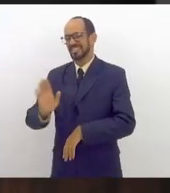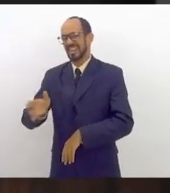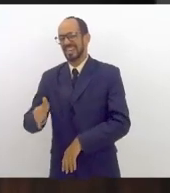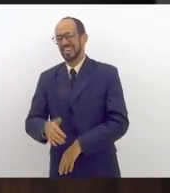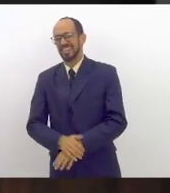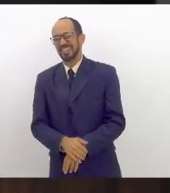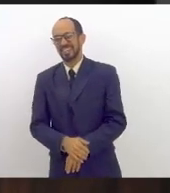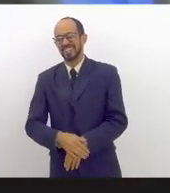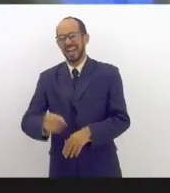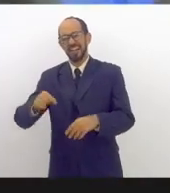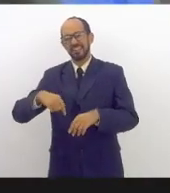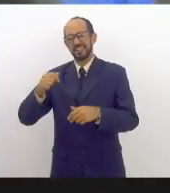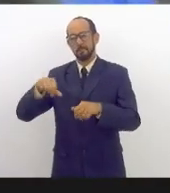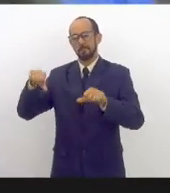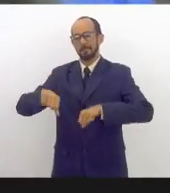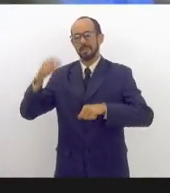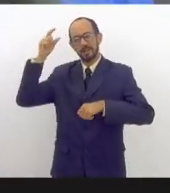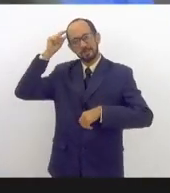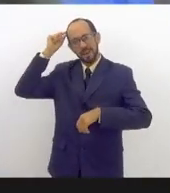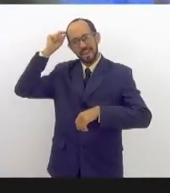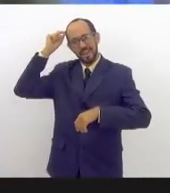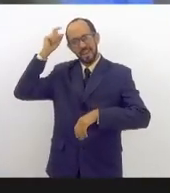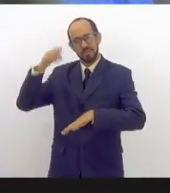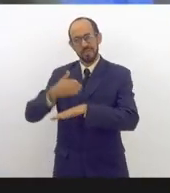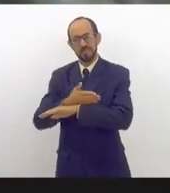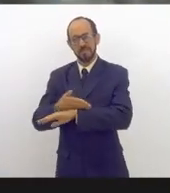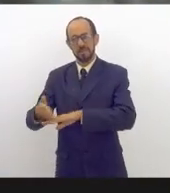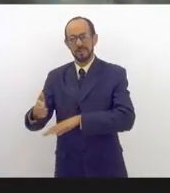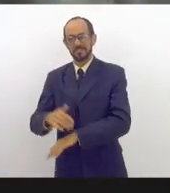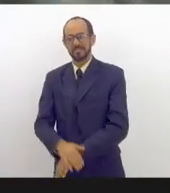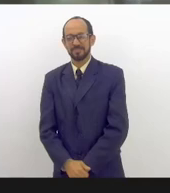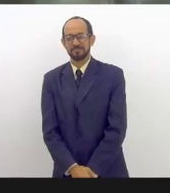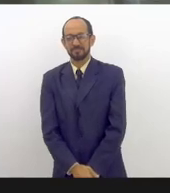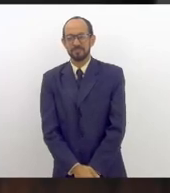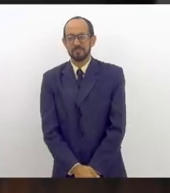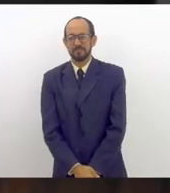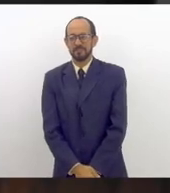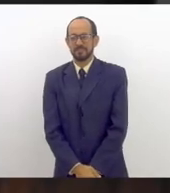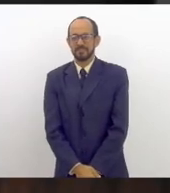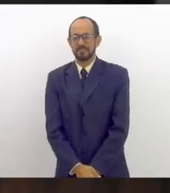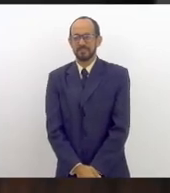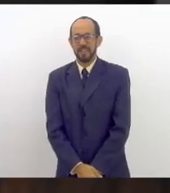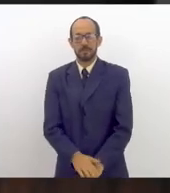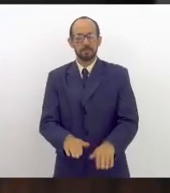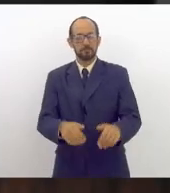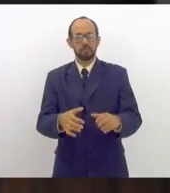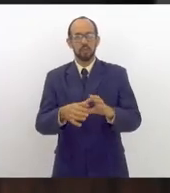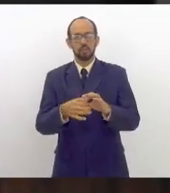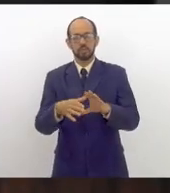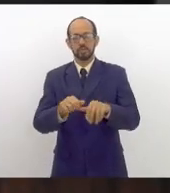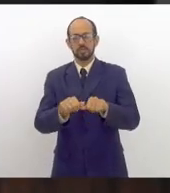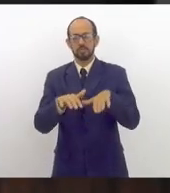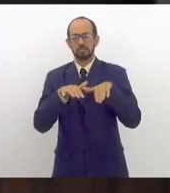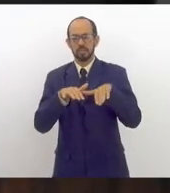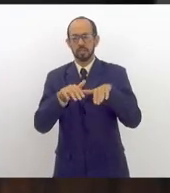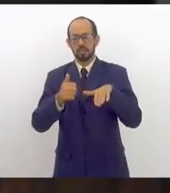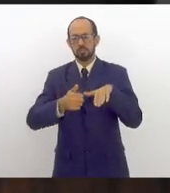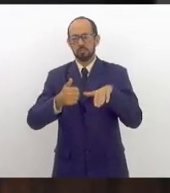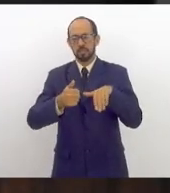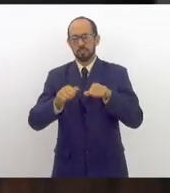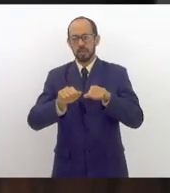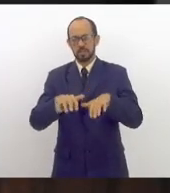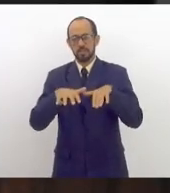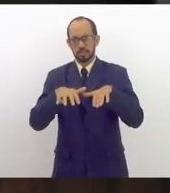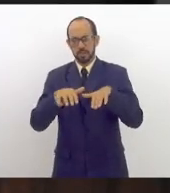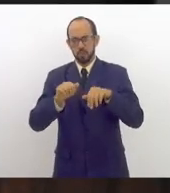Está ficando mais branco. Está nada, está melhor, está bacana. Então, com autorização do plenário, a primeira sessão ordinária, eu